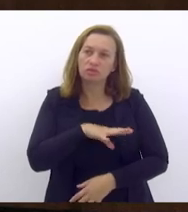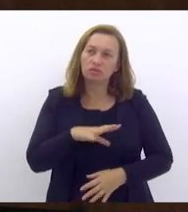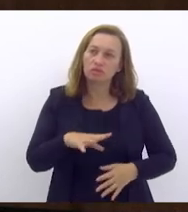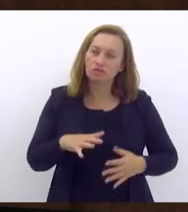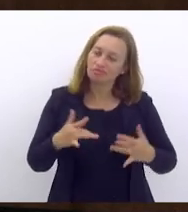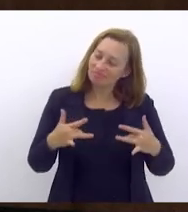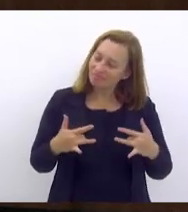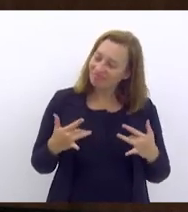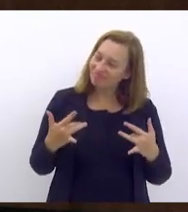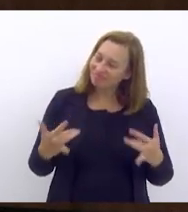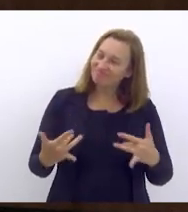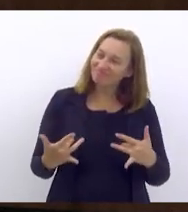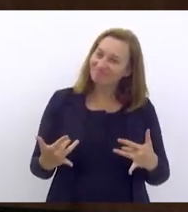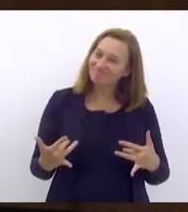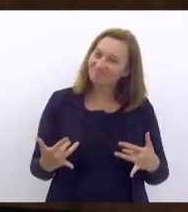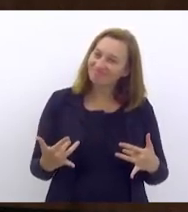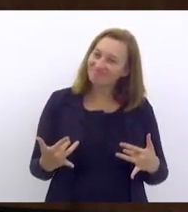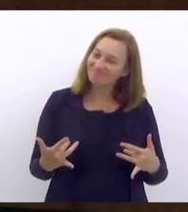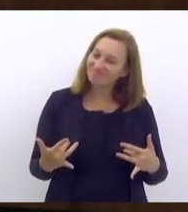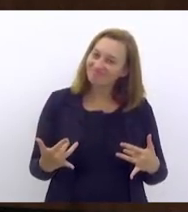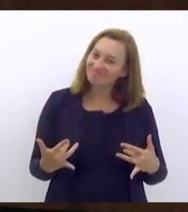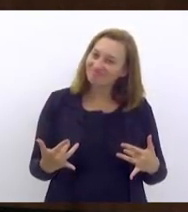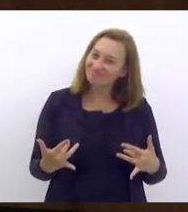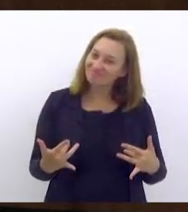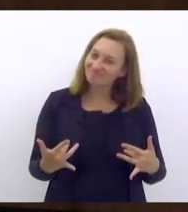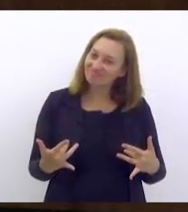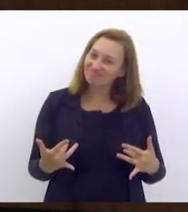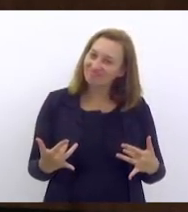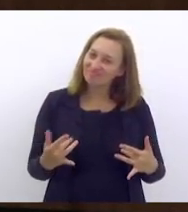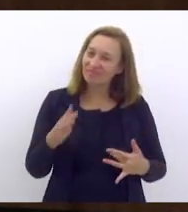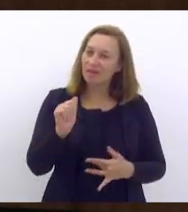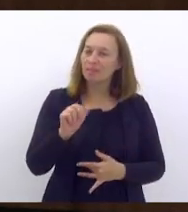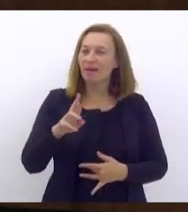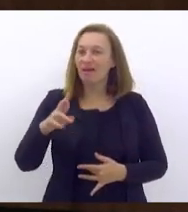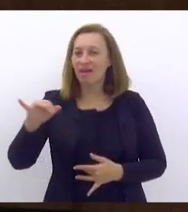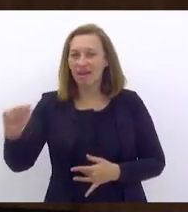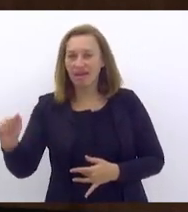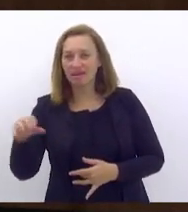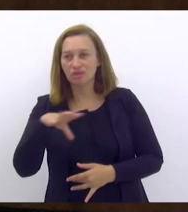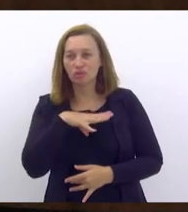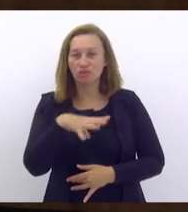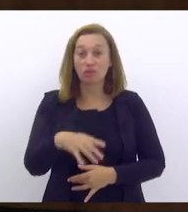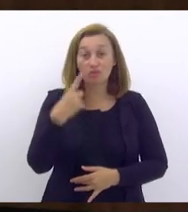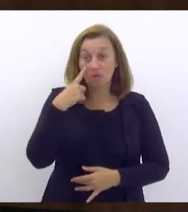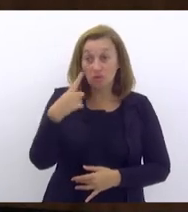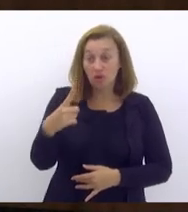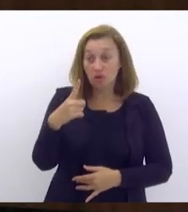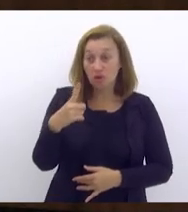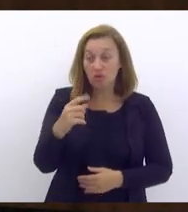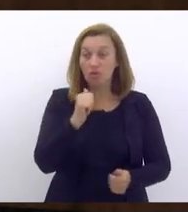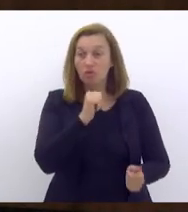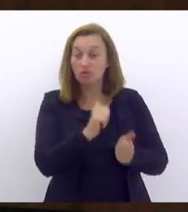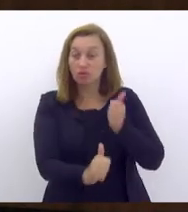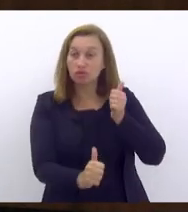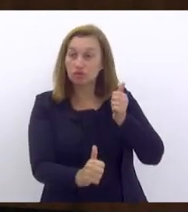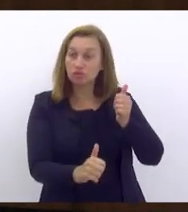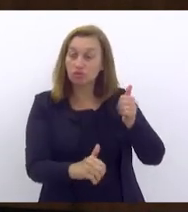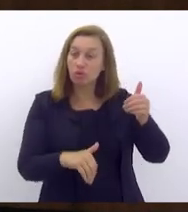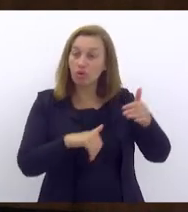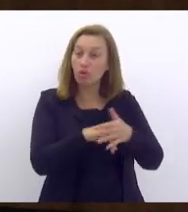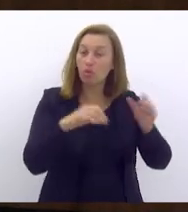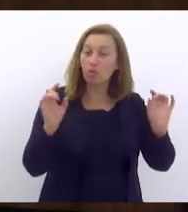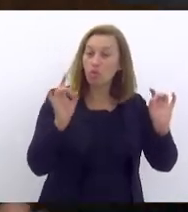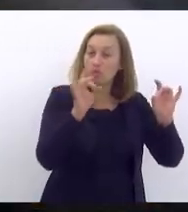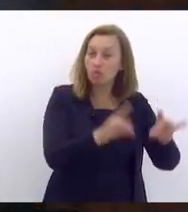de solidariedade com a Barreira do Vasco e foi assistir o jogo, o último